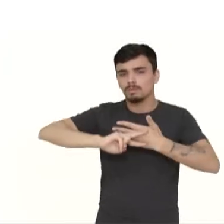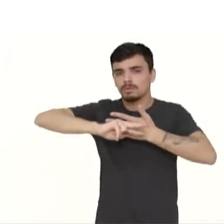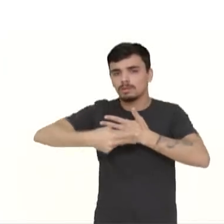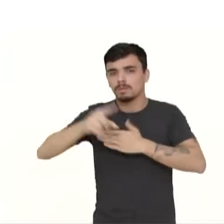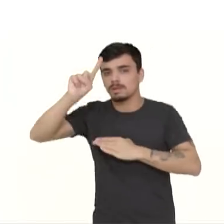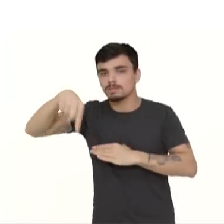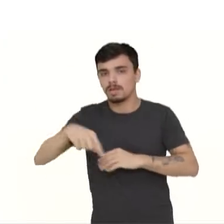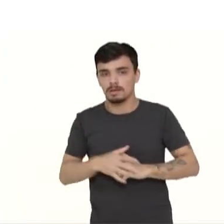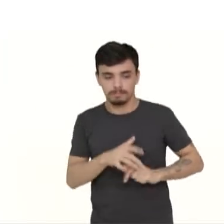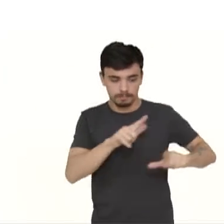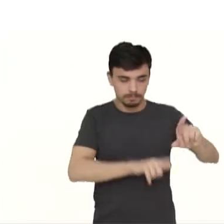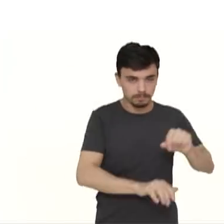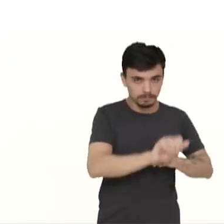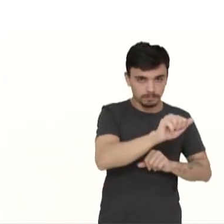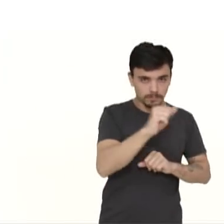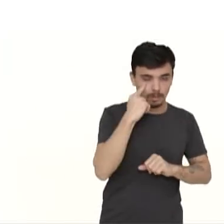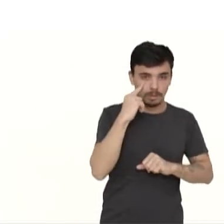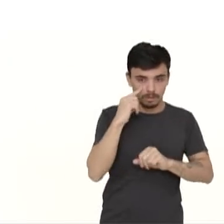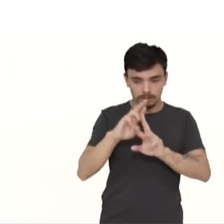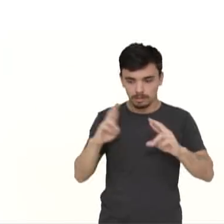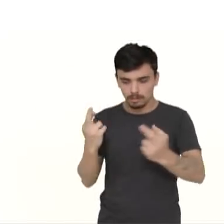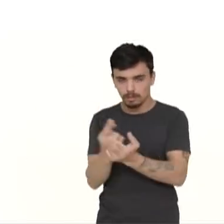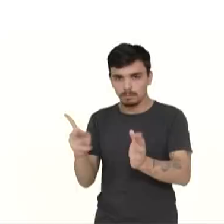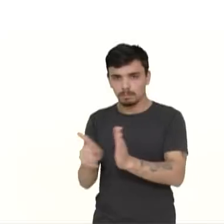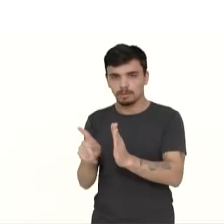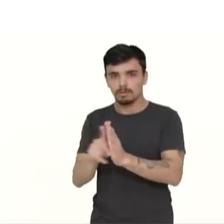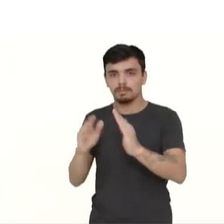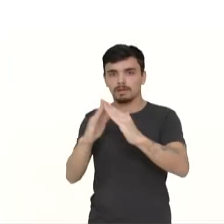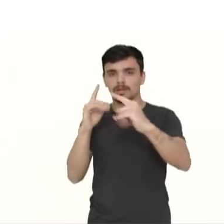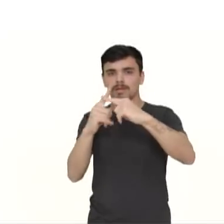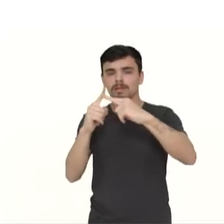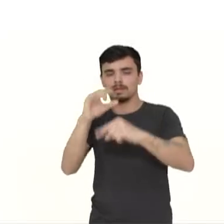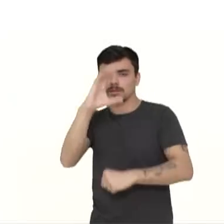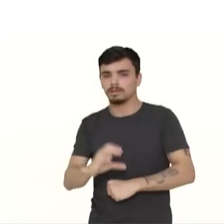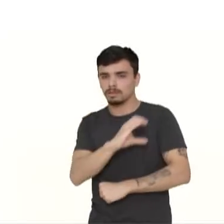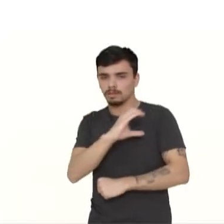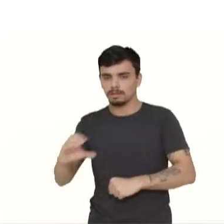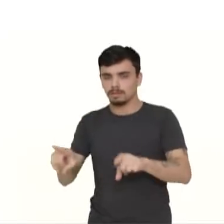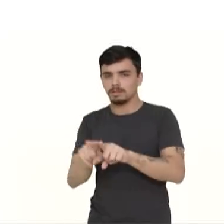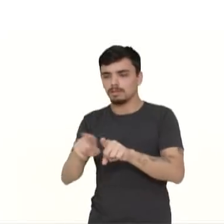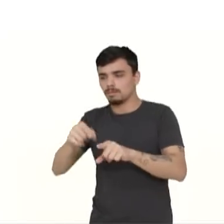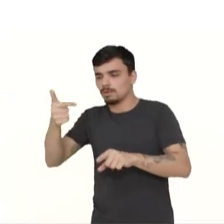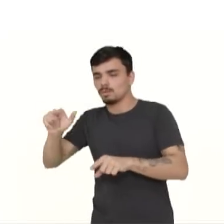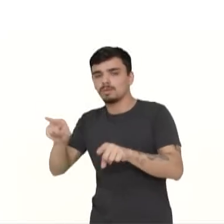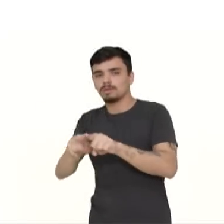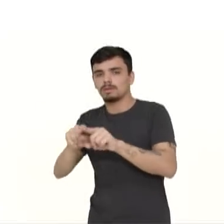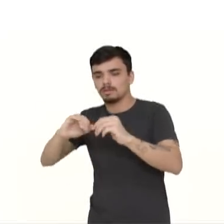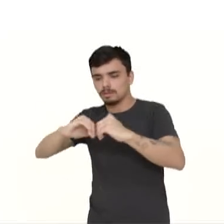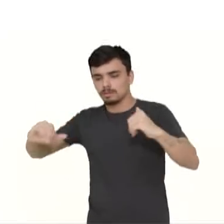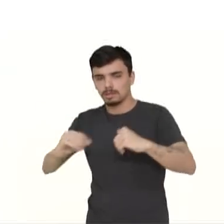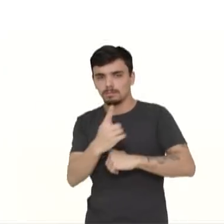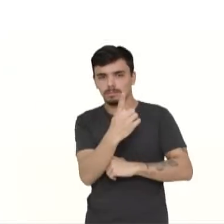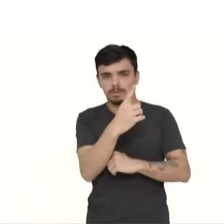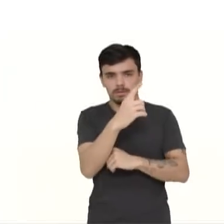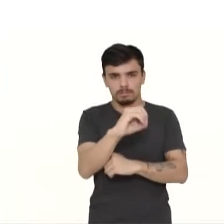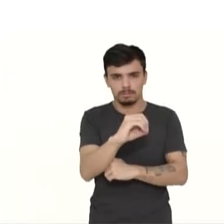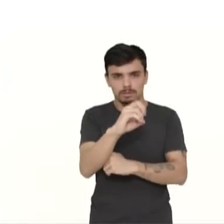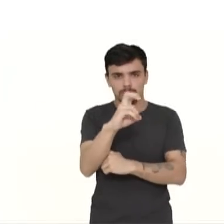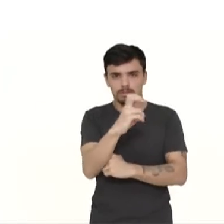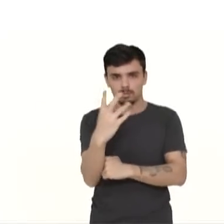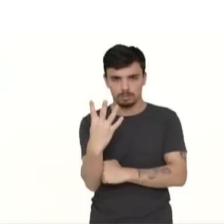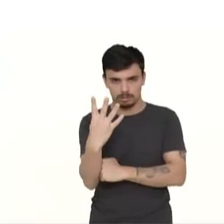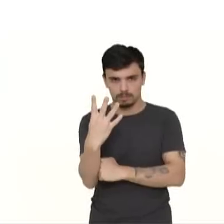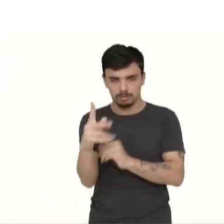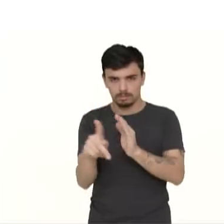foi a reunificação das igrejas católica e ortodoxa separadas em 1054